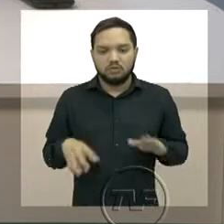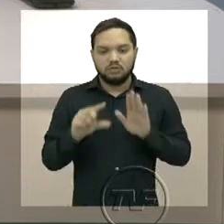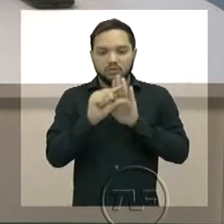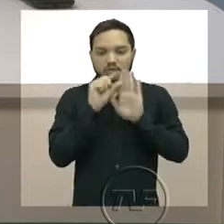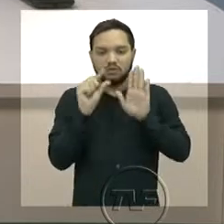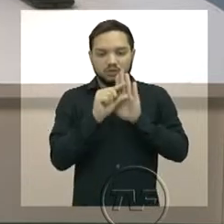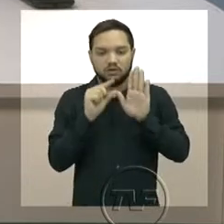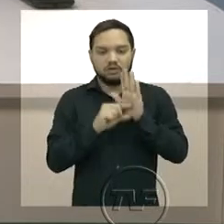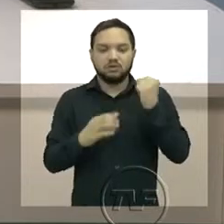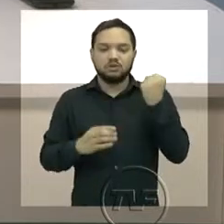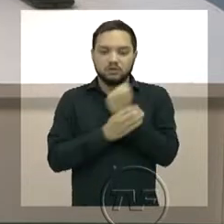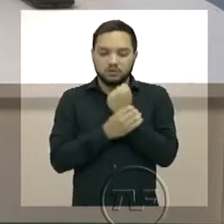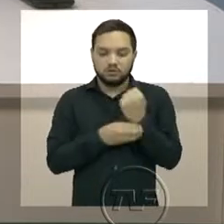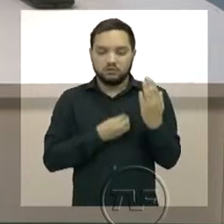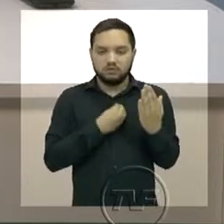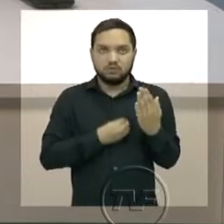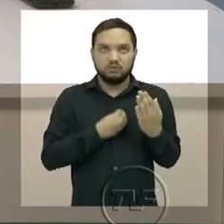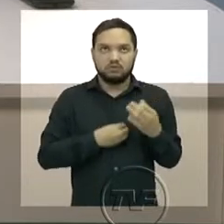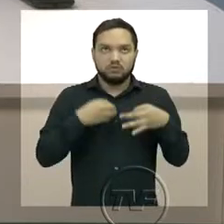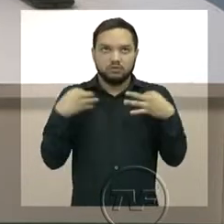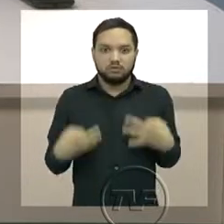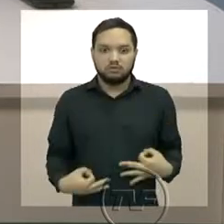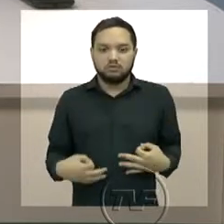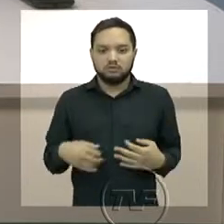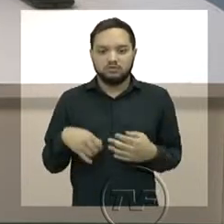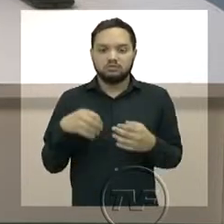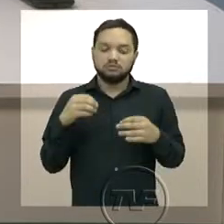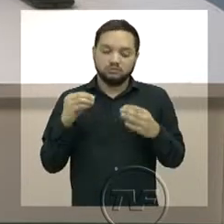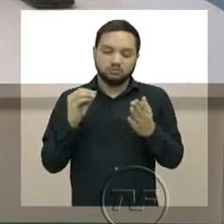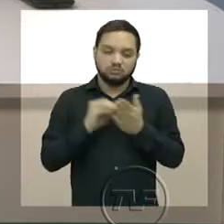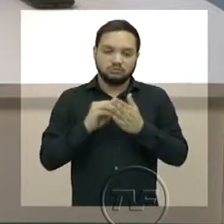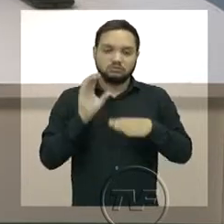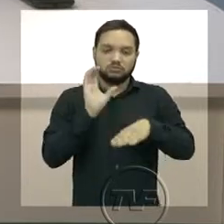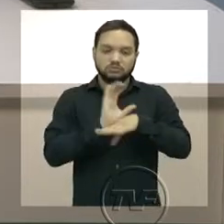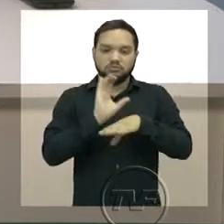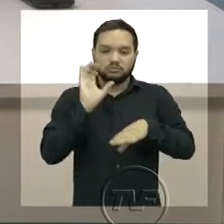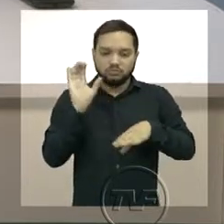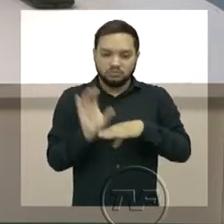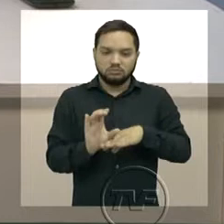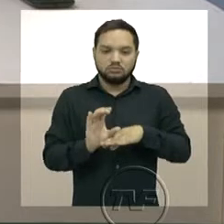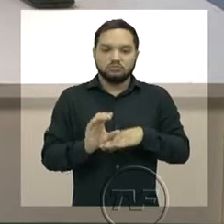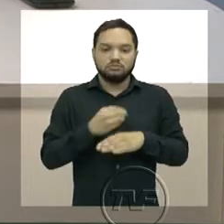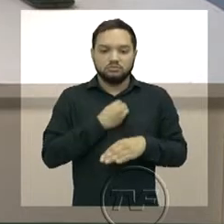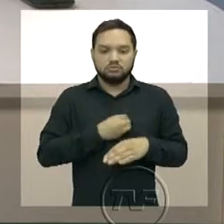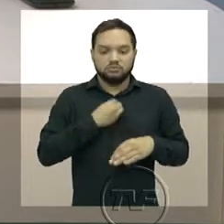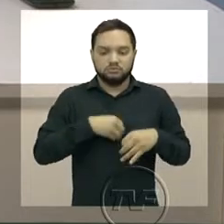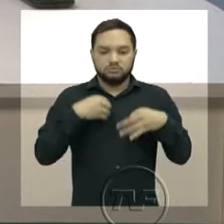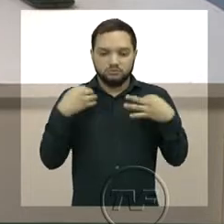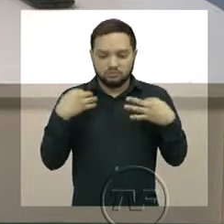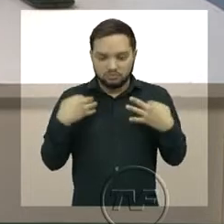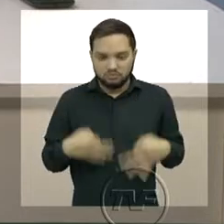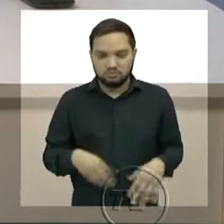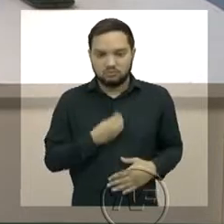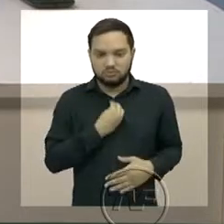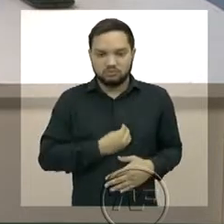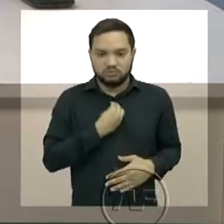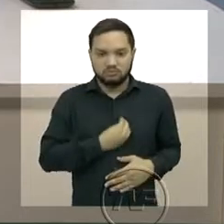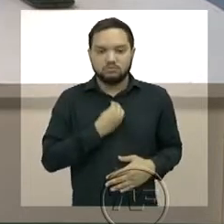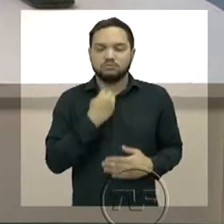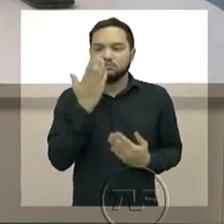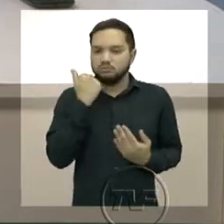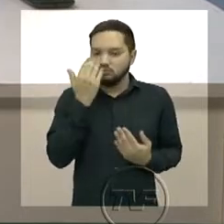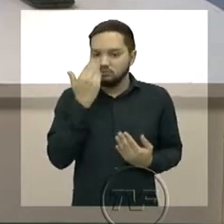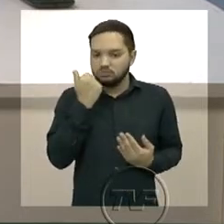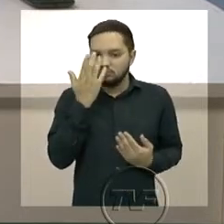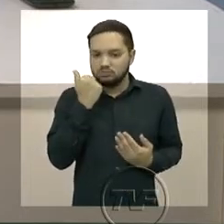para a dignidade, né? O que está lá, por exemplo, na Constituição, né? A dignidade da pessoa humana na sobrevivência ao alimento,